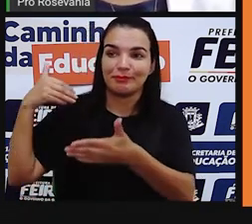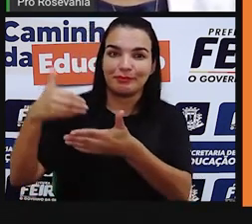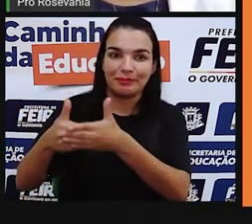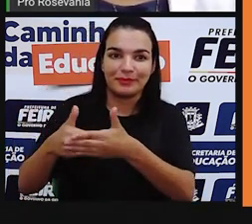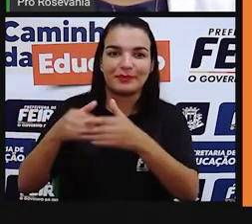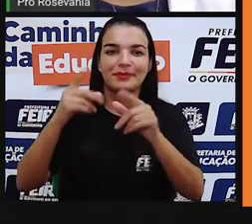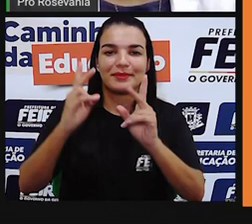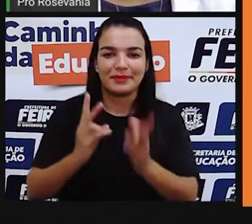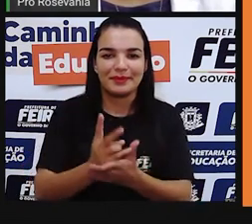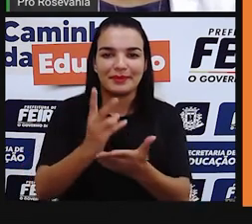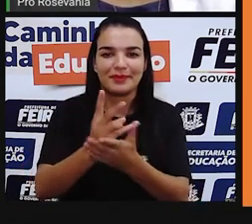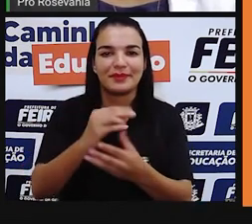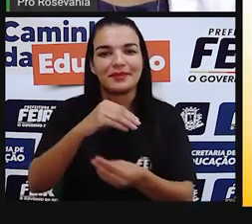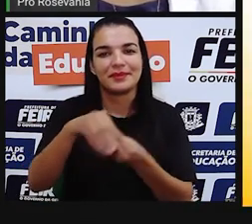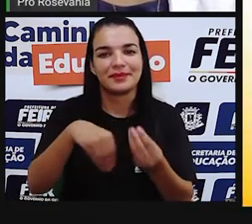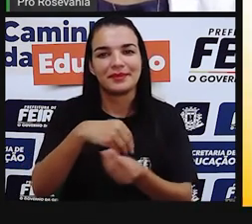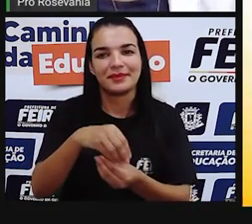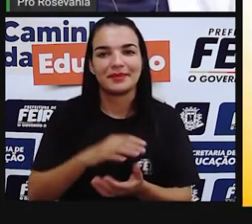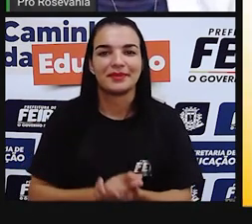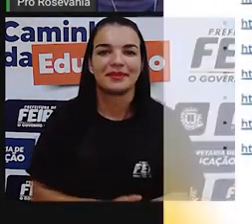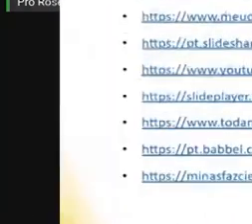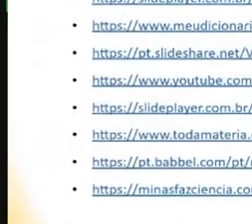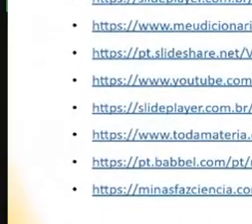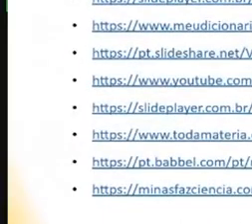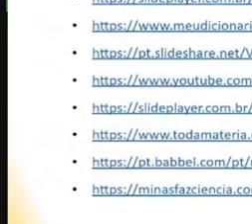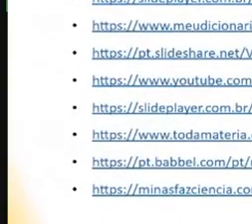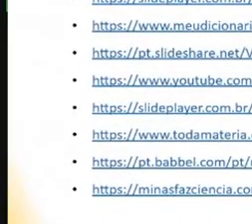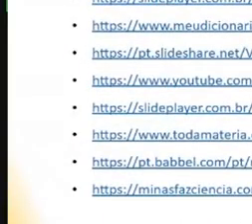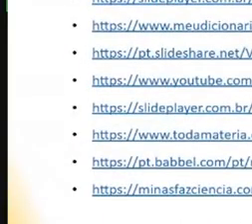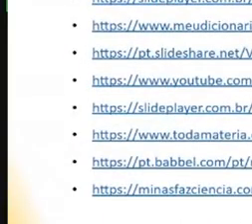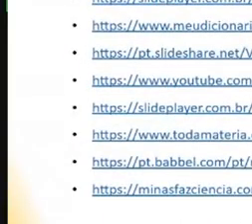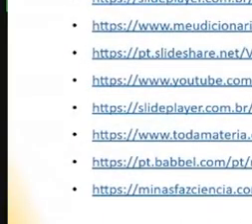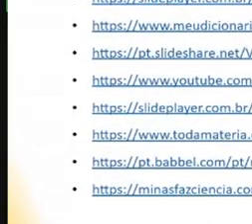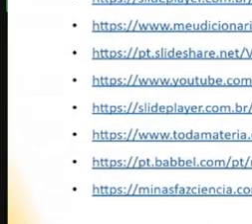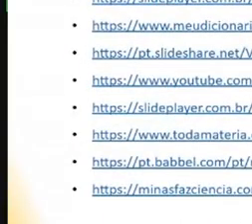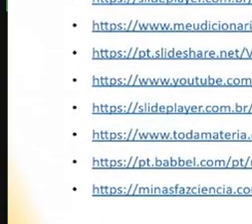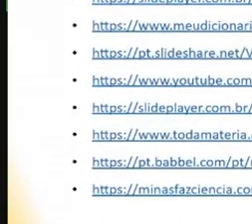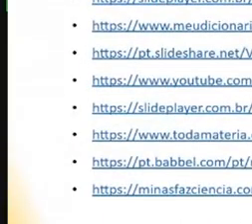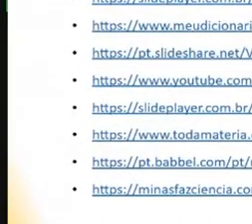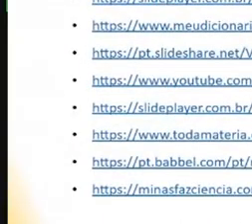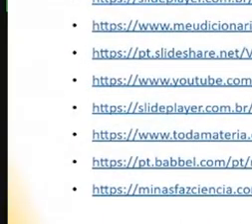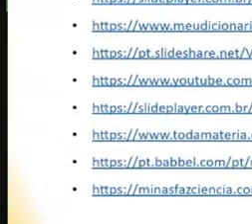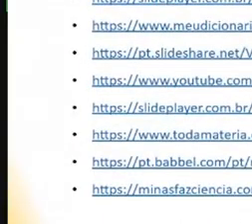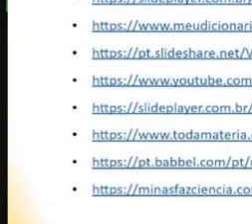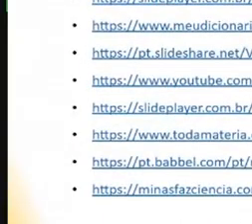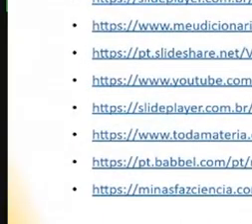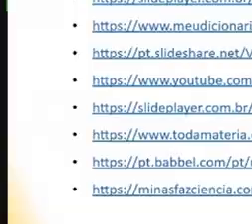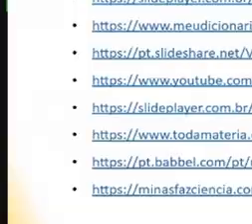misturadas geneticamente. Tchau, gente, até a nossa próxima aula.